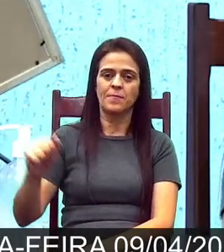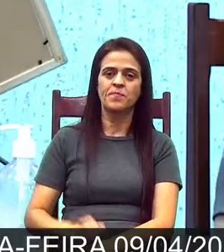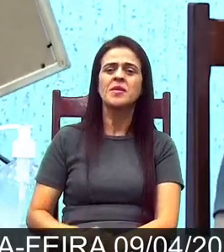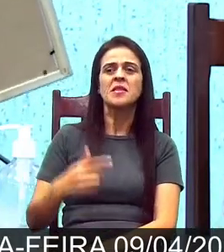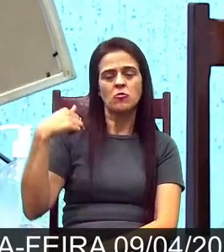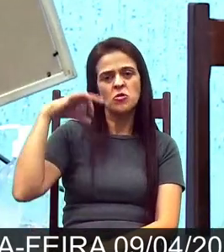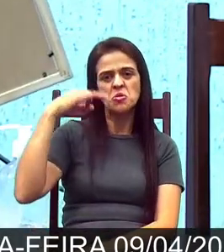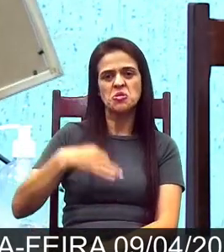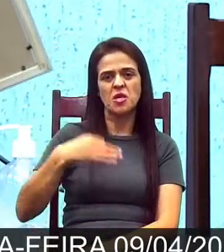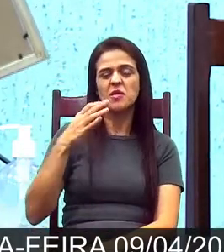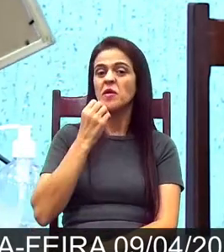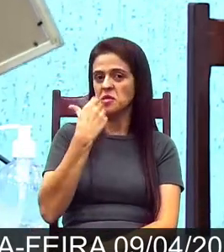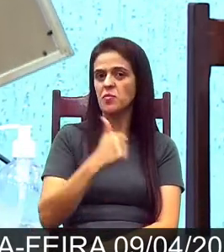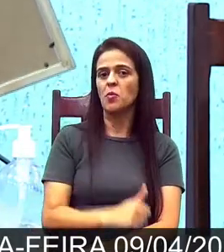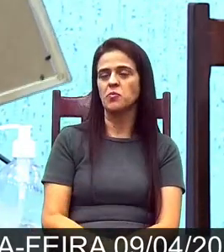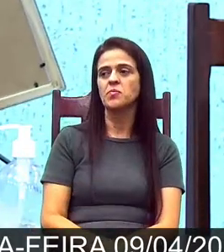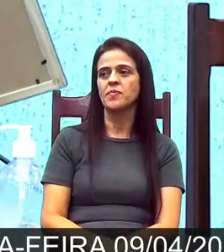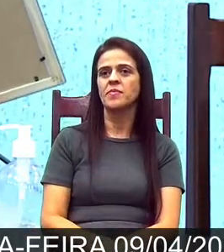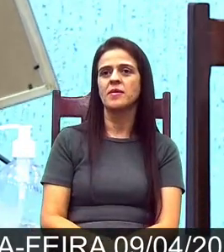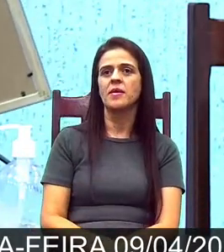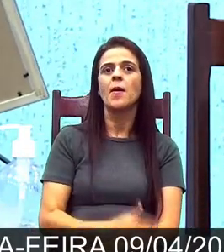vossas excelências que